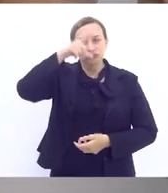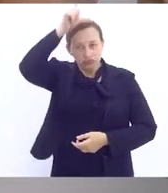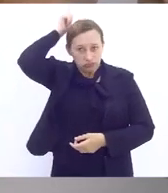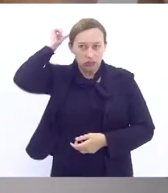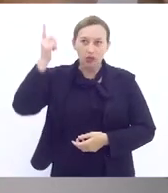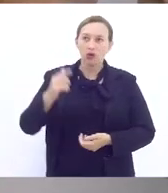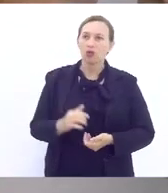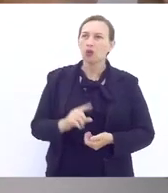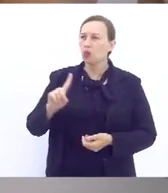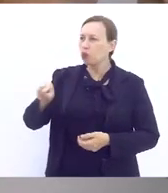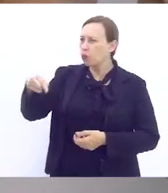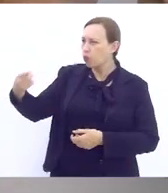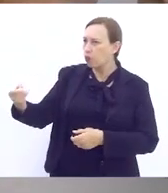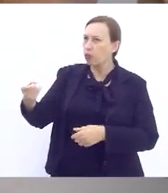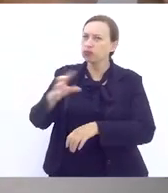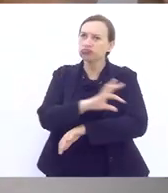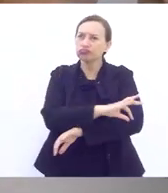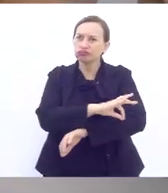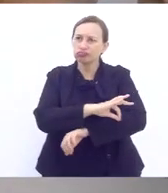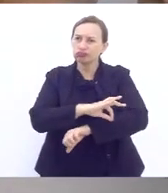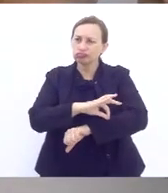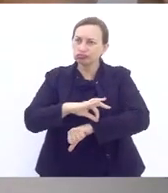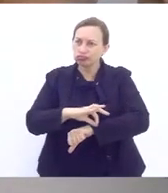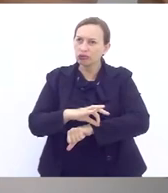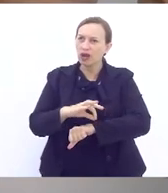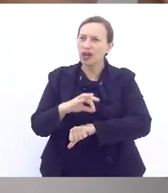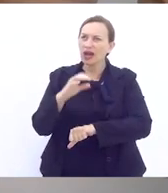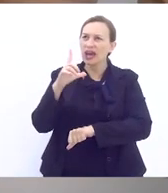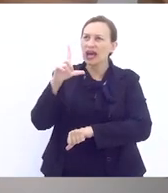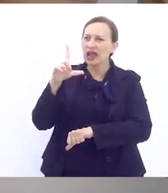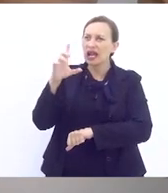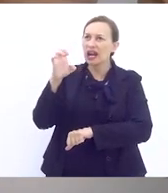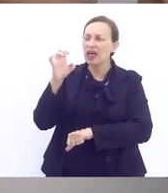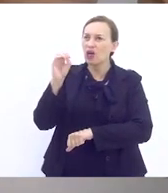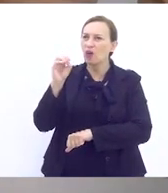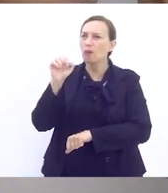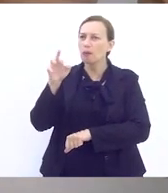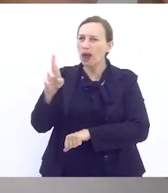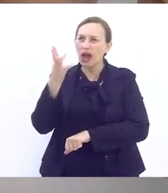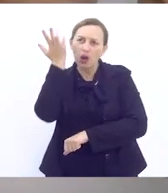o outro Engenheiro era Guiomar exatamente